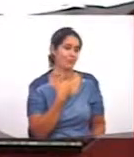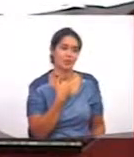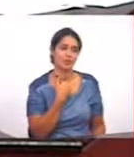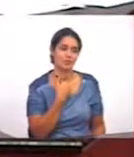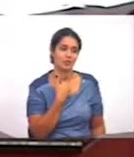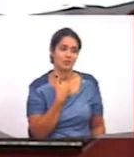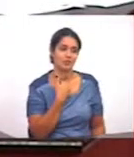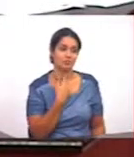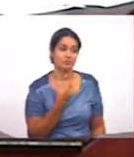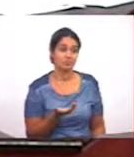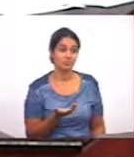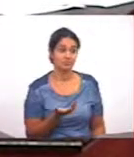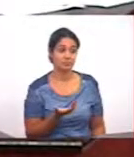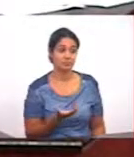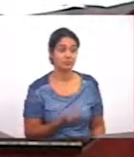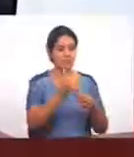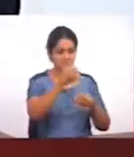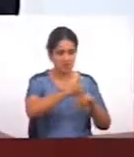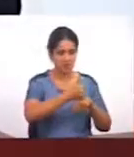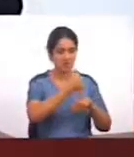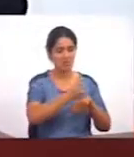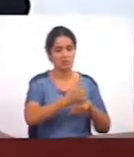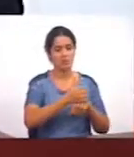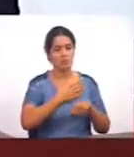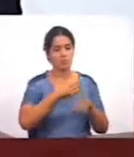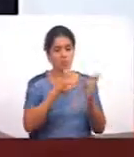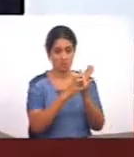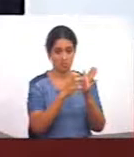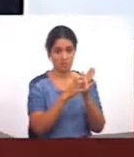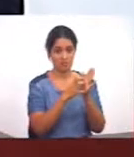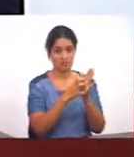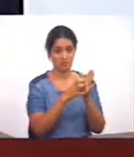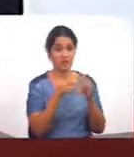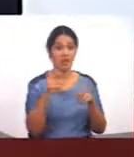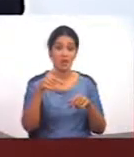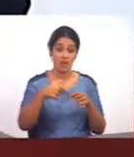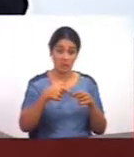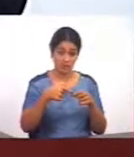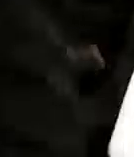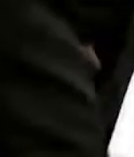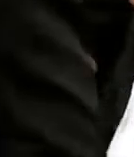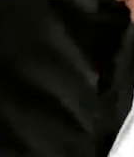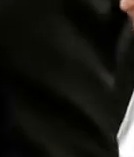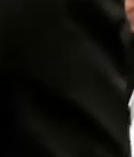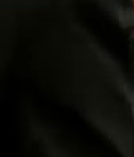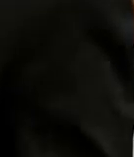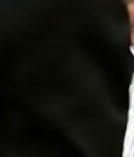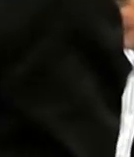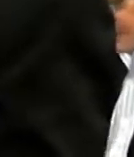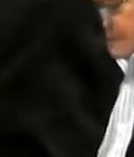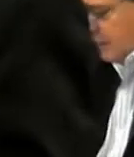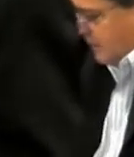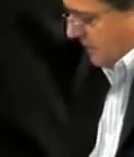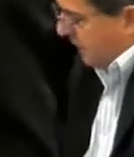de tribuna, os vereadores falaram sobre diversos assuntos, como visitas ao deputado estadual Carlão Pinhatari. Nós estivemos em São Paulo,